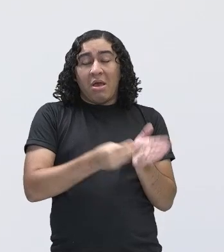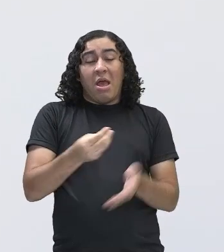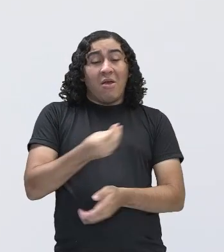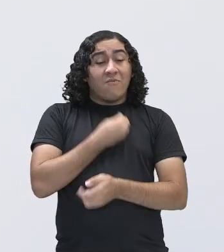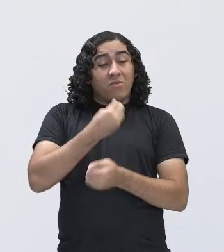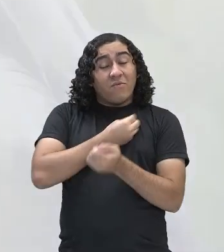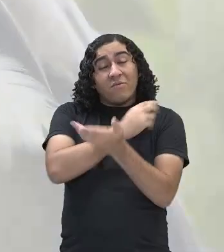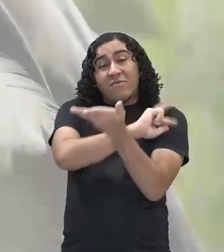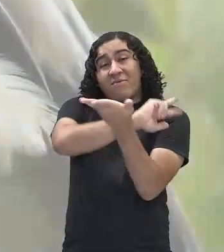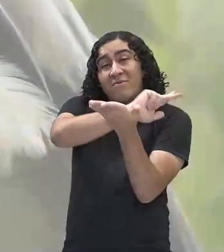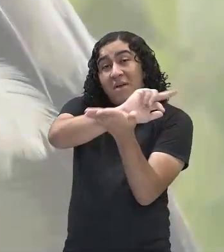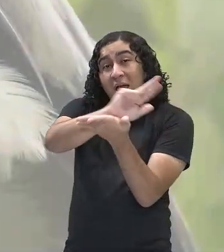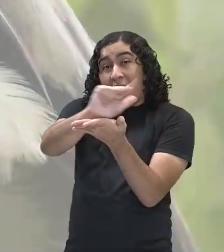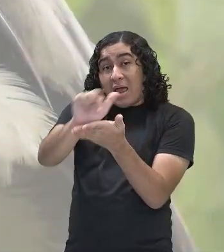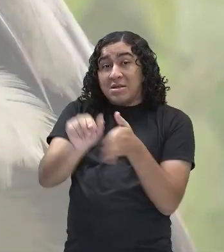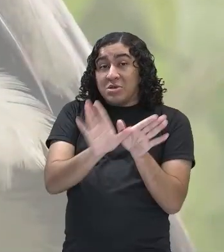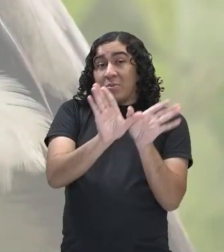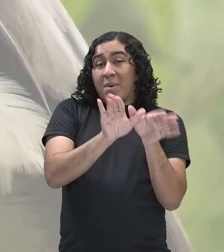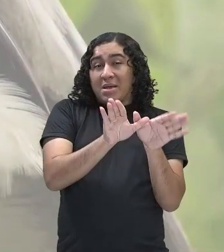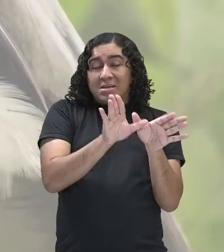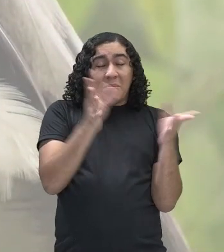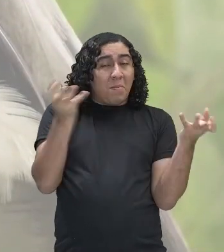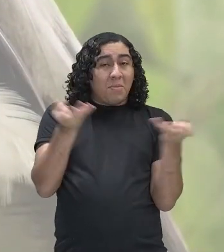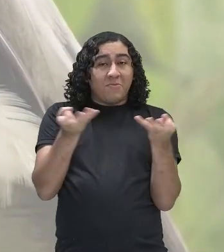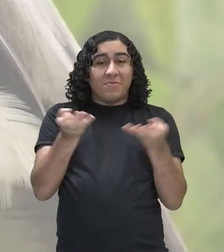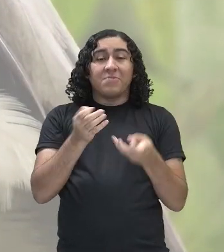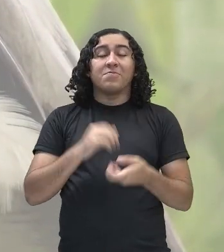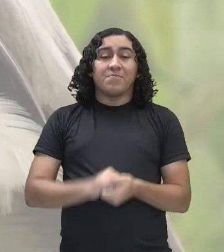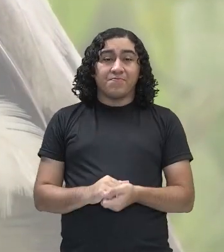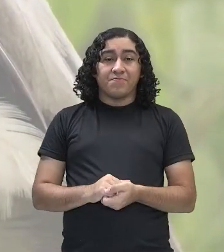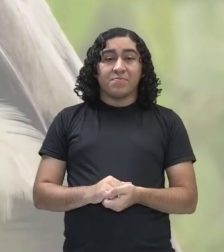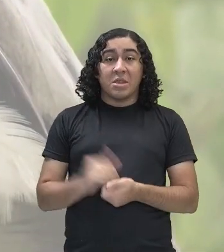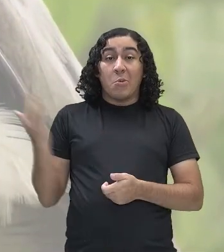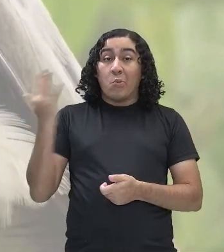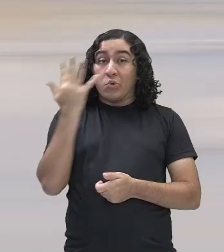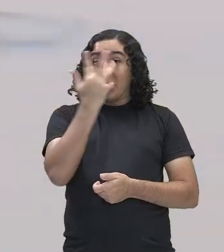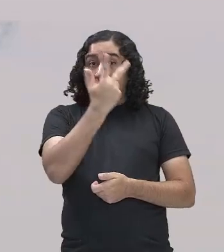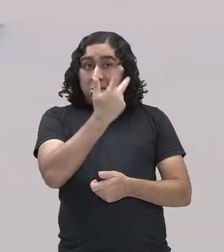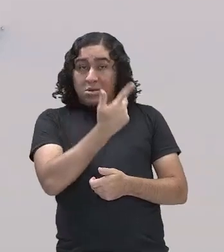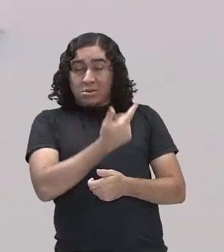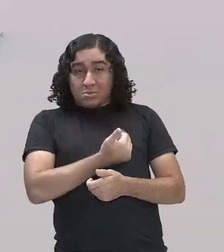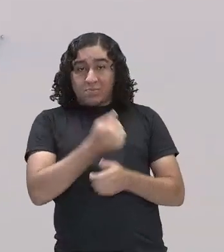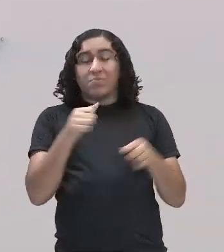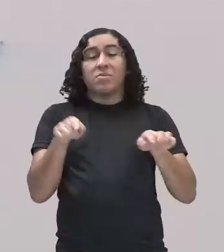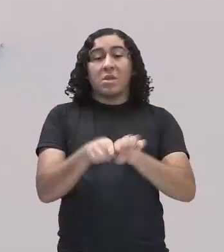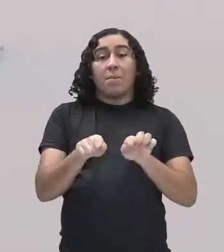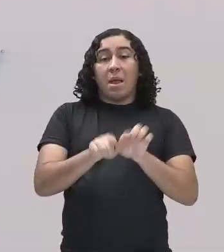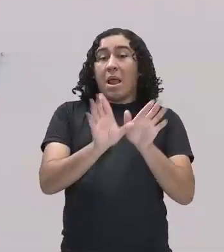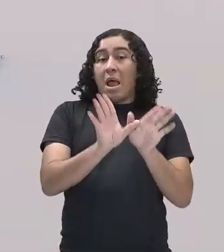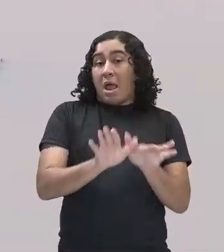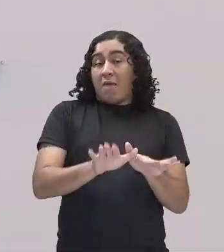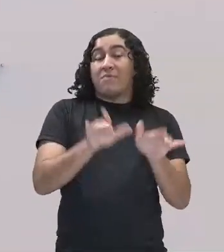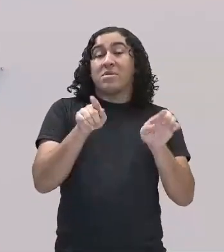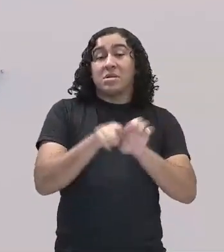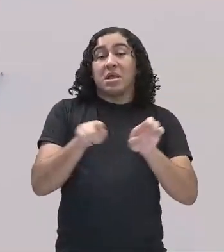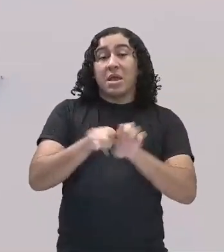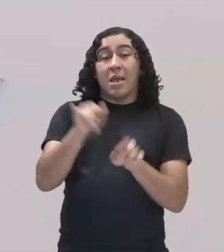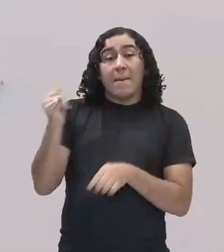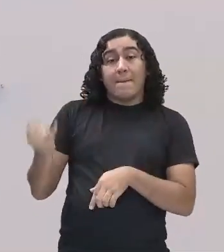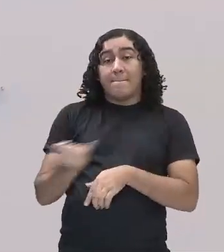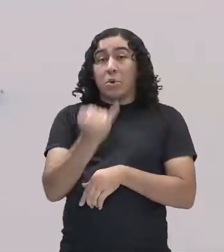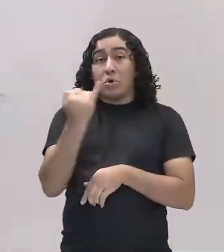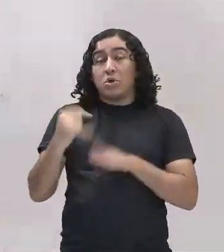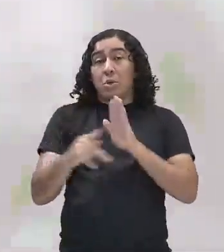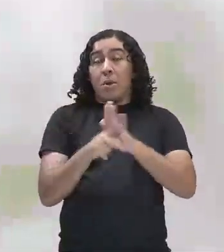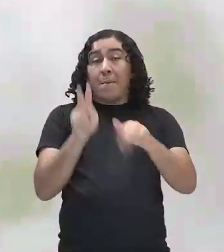de espécies fascinantes. Além da sua beleza estonteante, as aves desempenham papéis vitais na